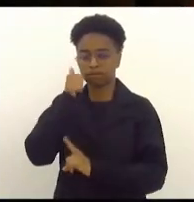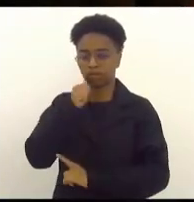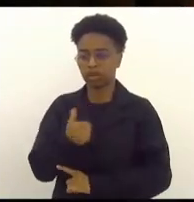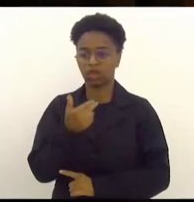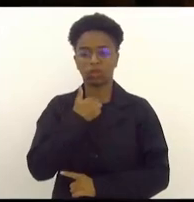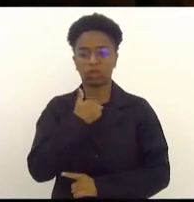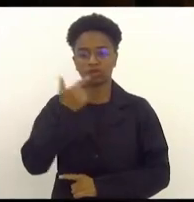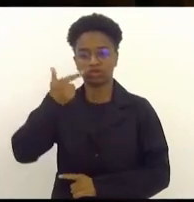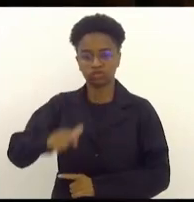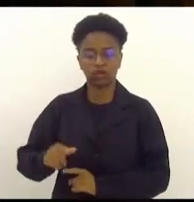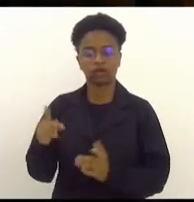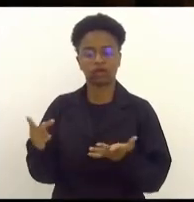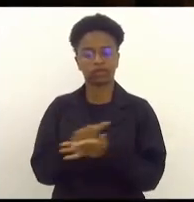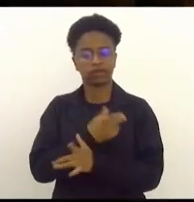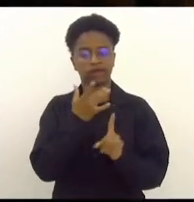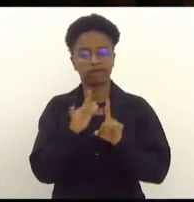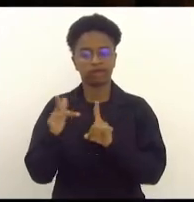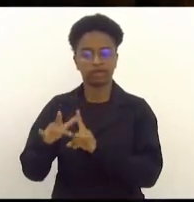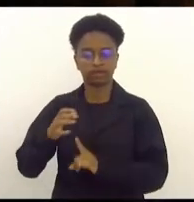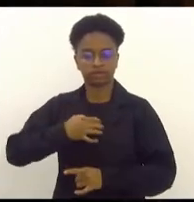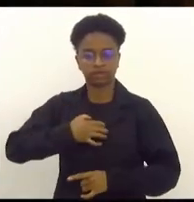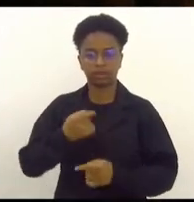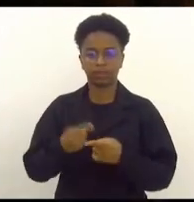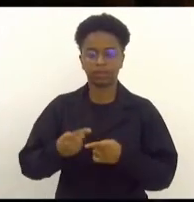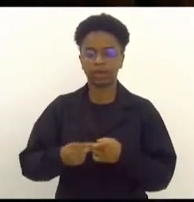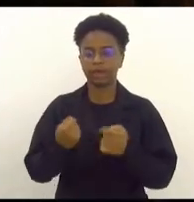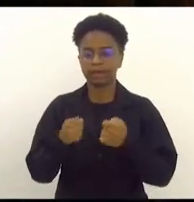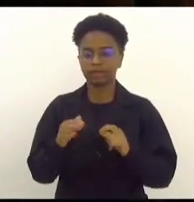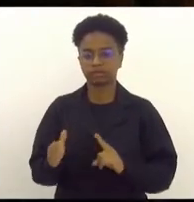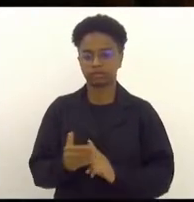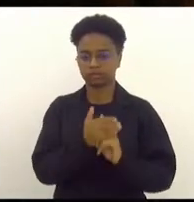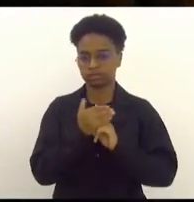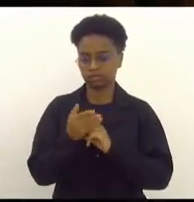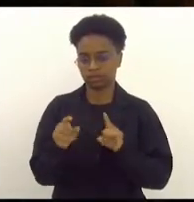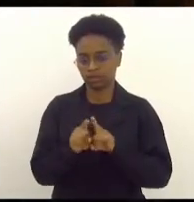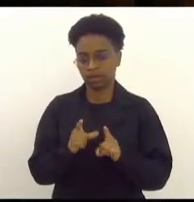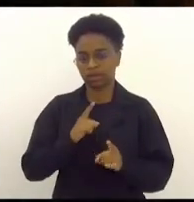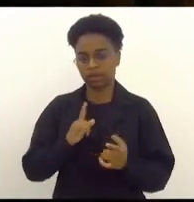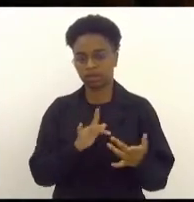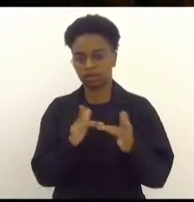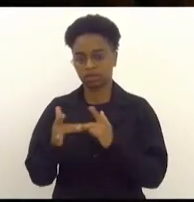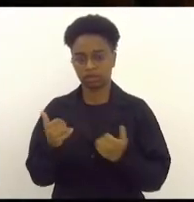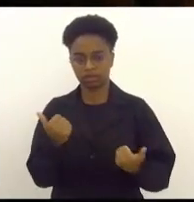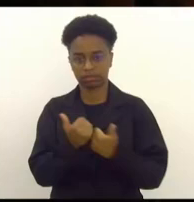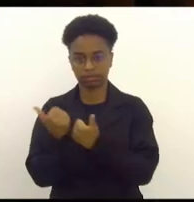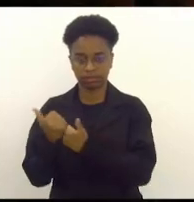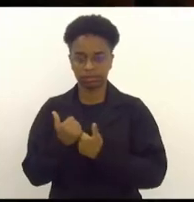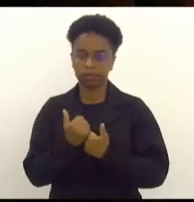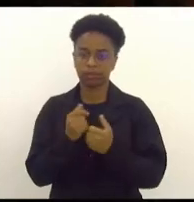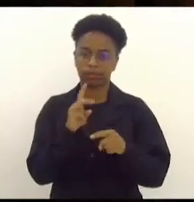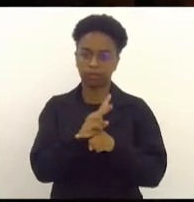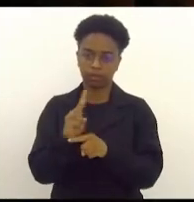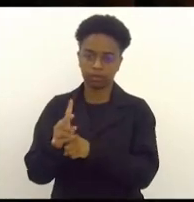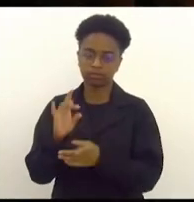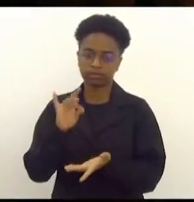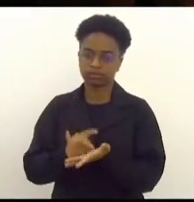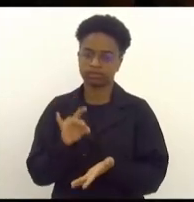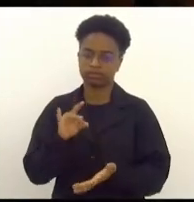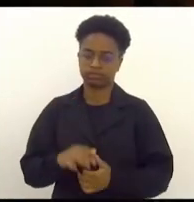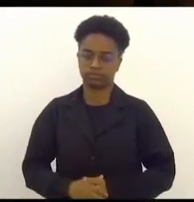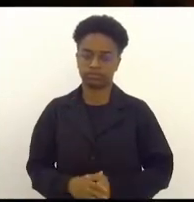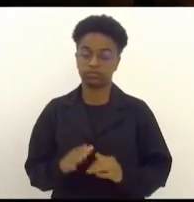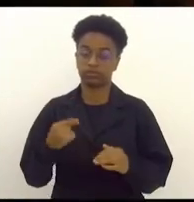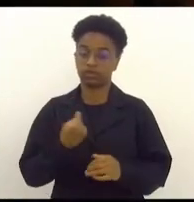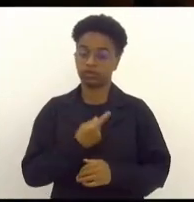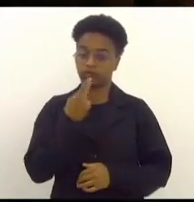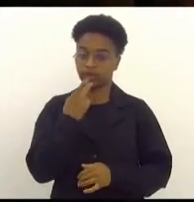revitimizadas quando elas teriam ali que ser acolhida e tem uma rede de proteção eficaz também falamos